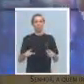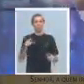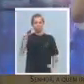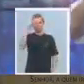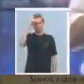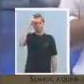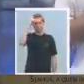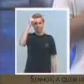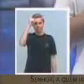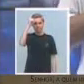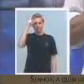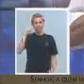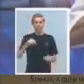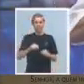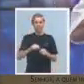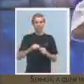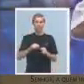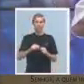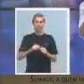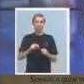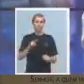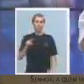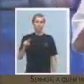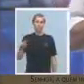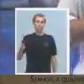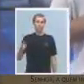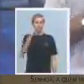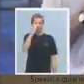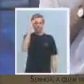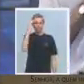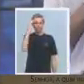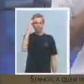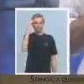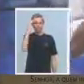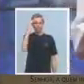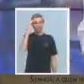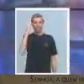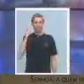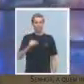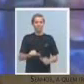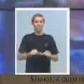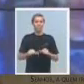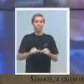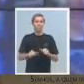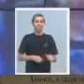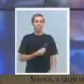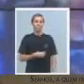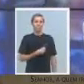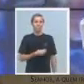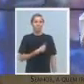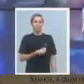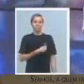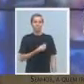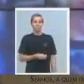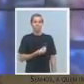a pessoa, aí vem a segunda palavra que eu já falei e que eu vou retomar, para que a pessoa, pela graça da